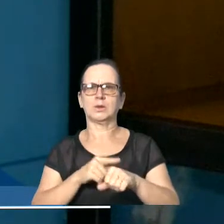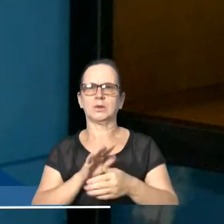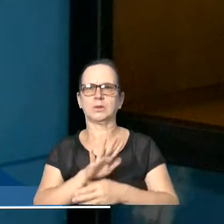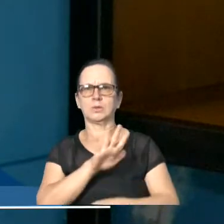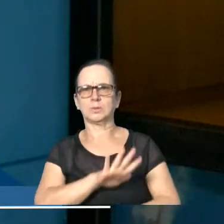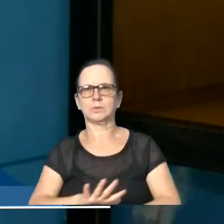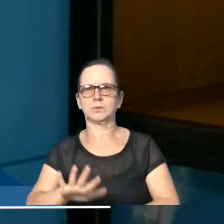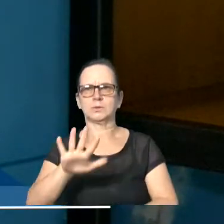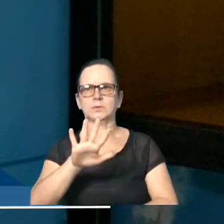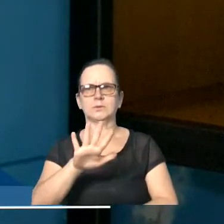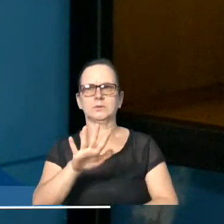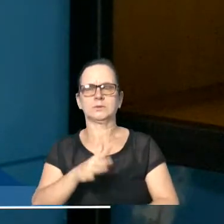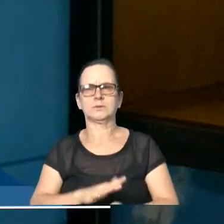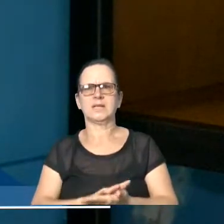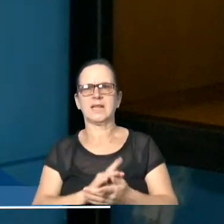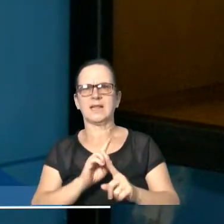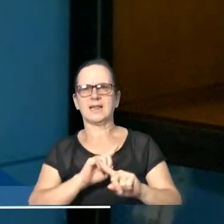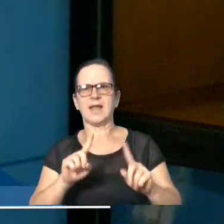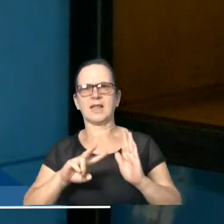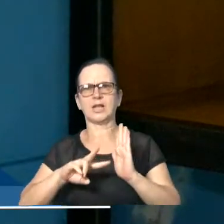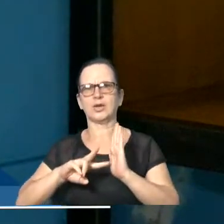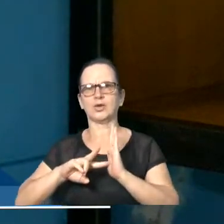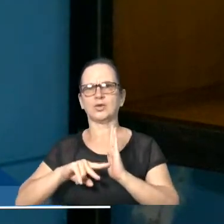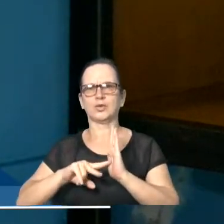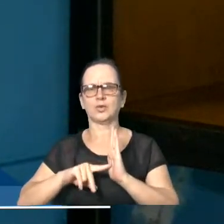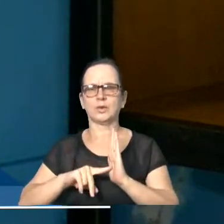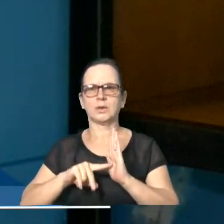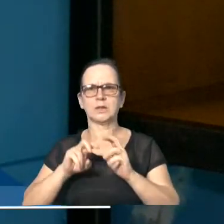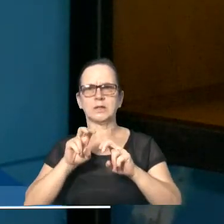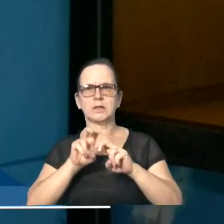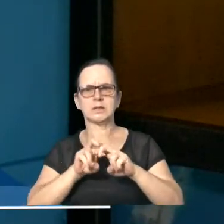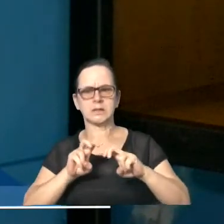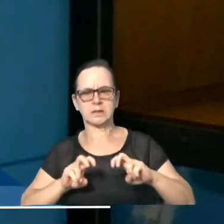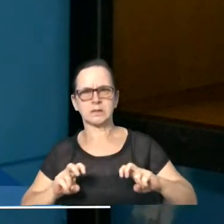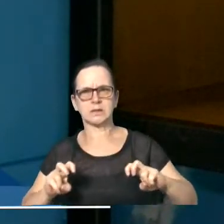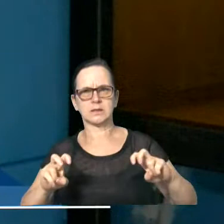municipalidade não sentou com o SINDPMC para falar